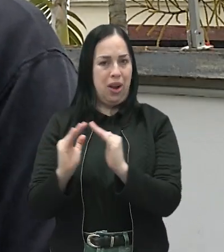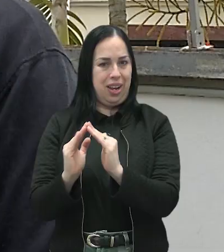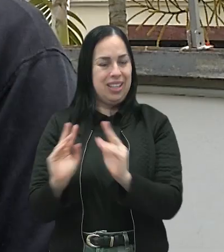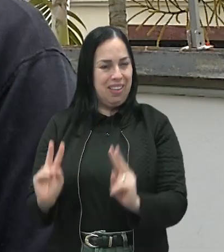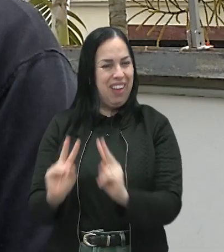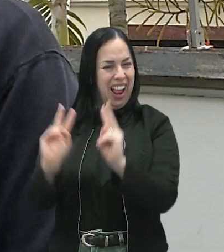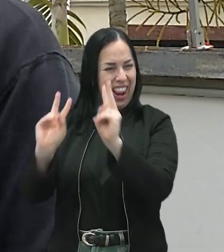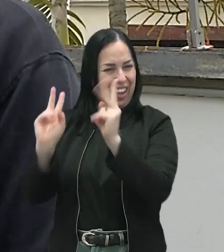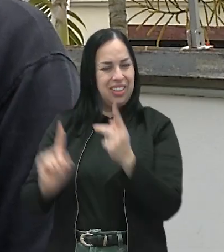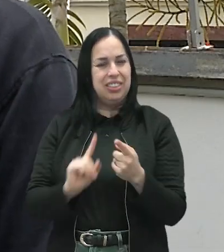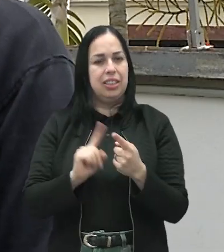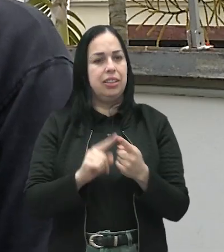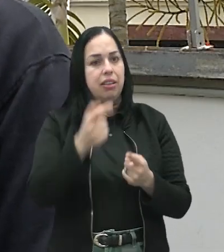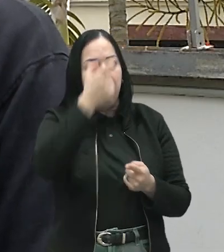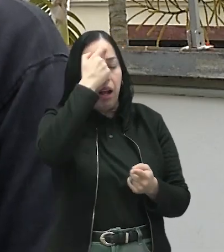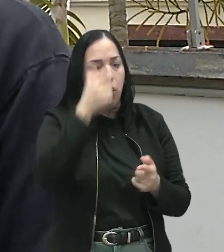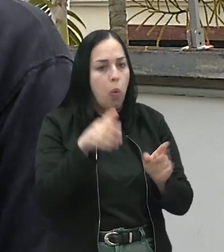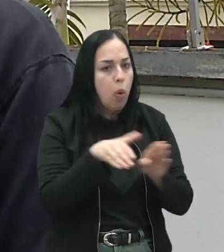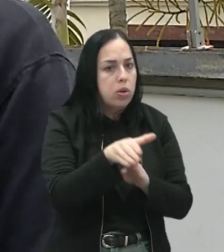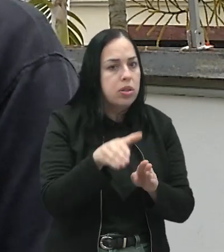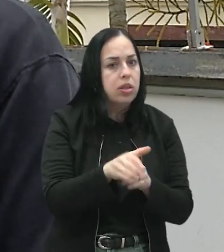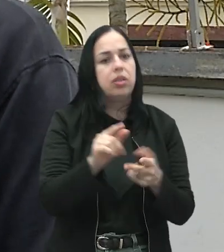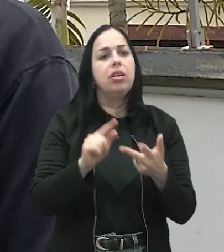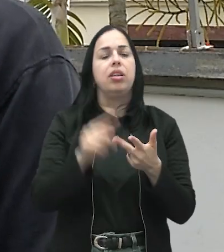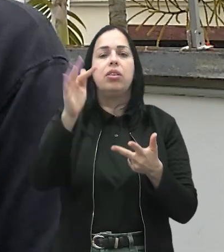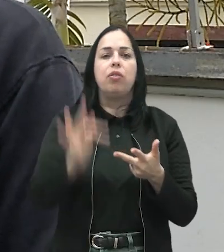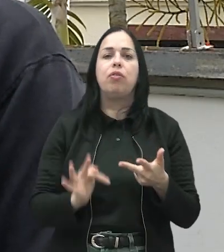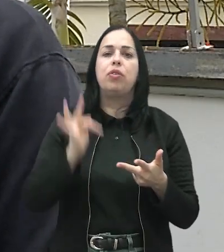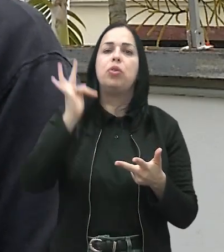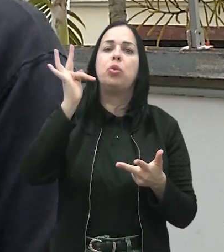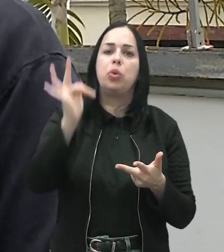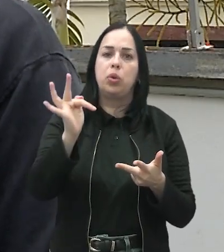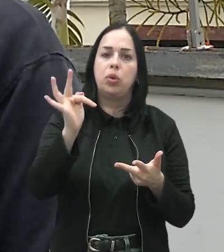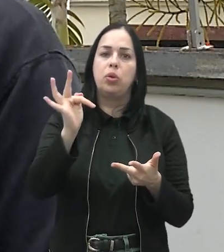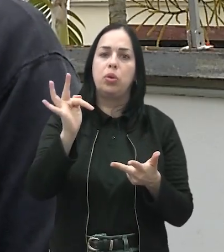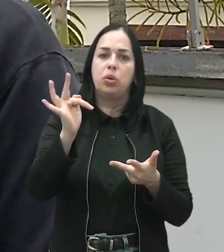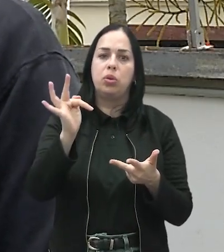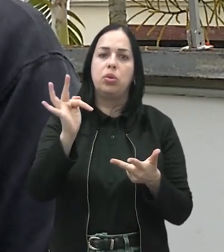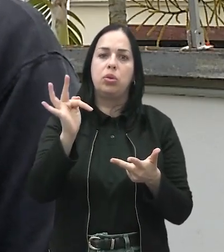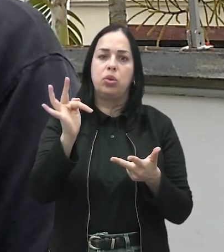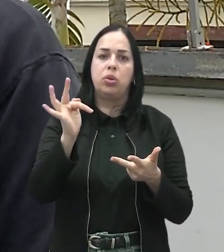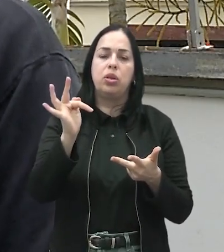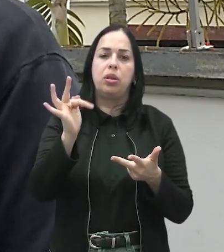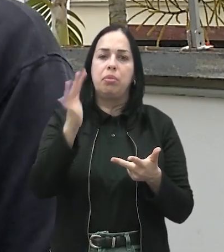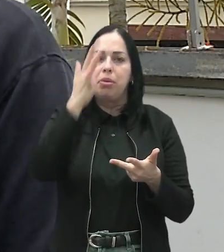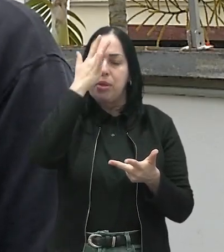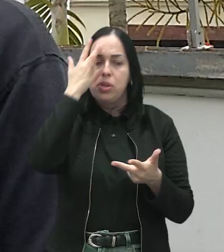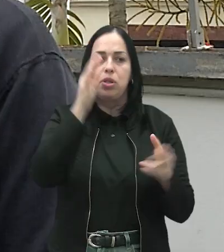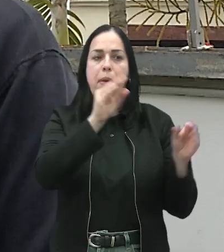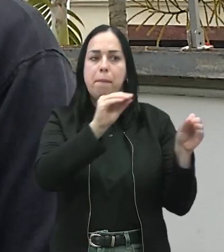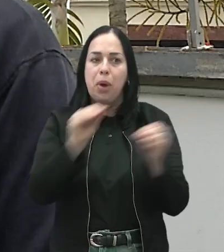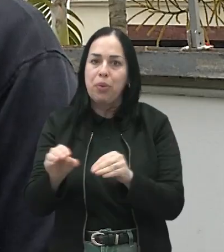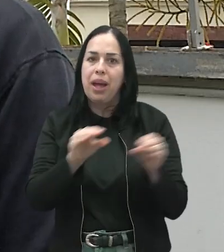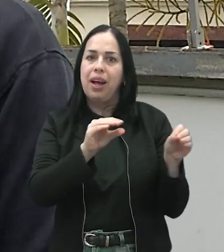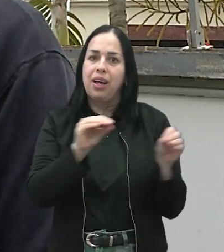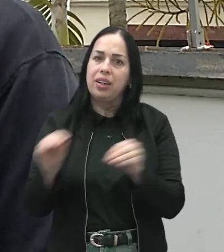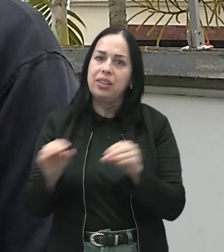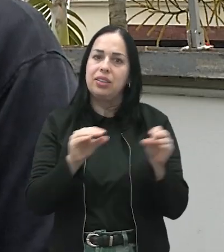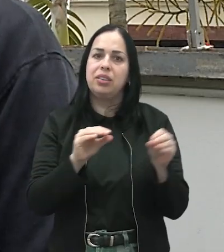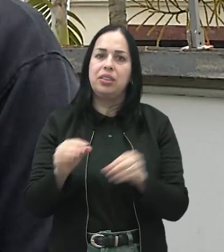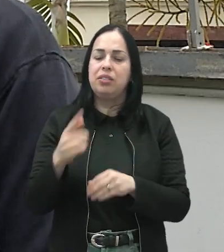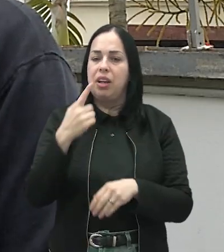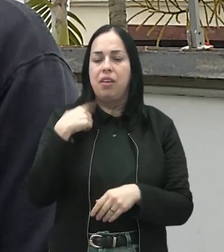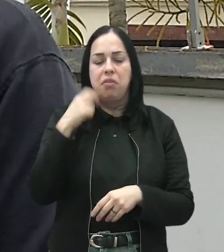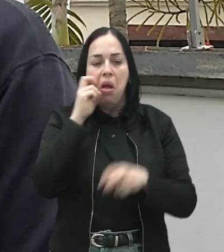traz a conscientização das pessoas e você garante um futuro para as pessoas que virão um local,